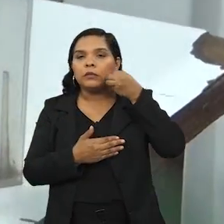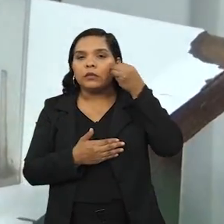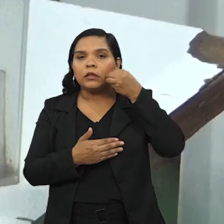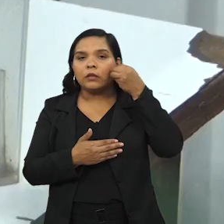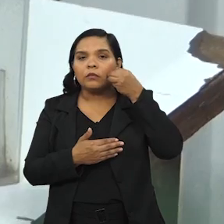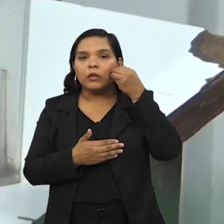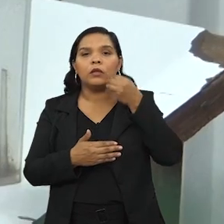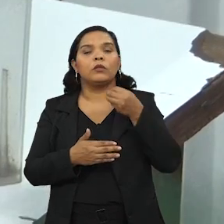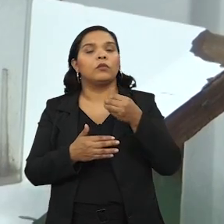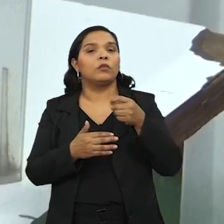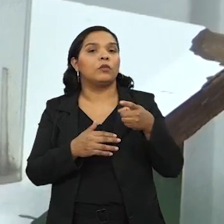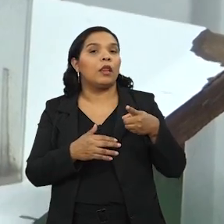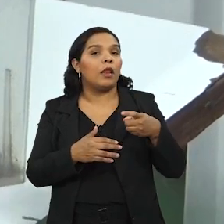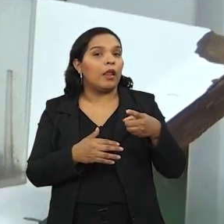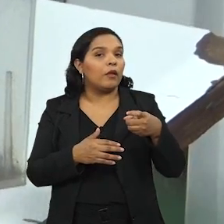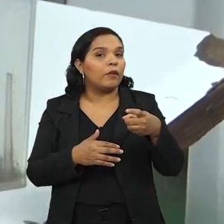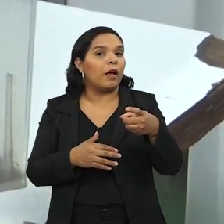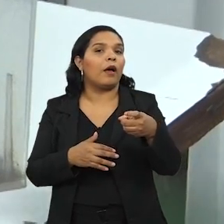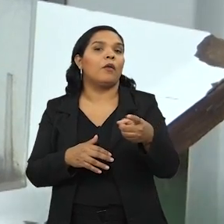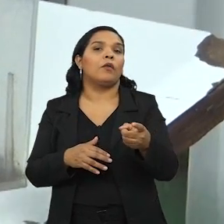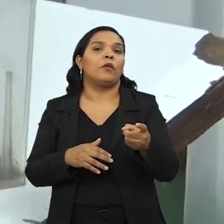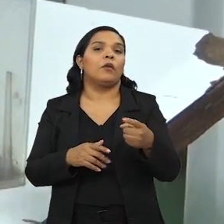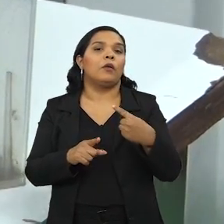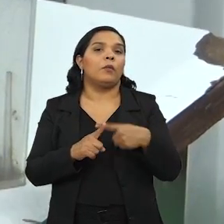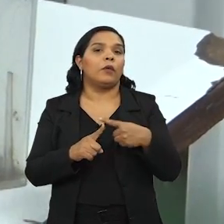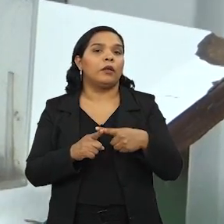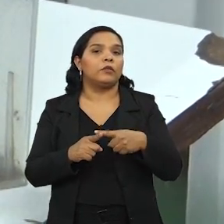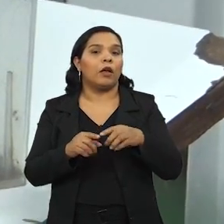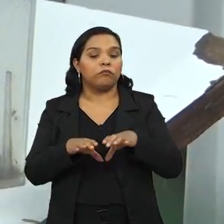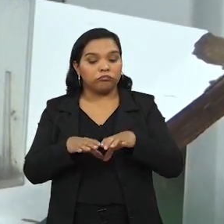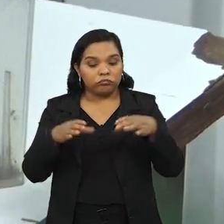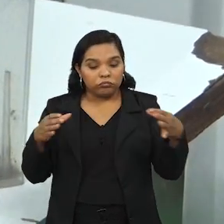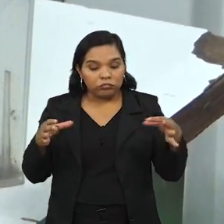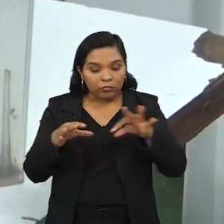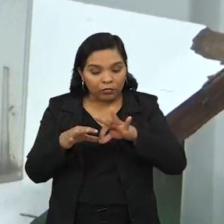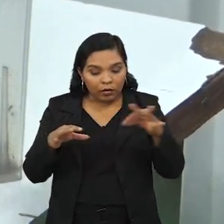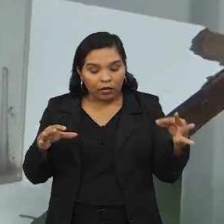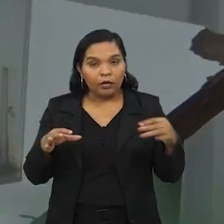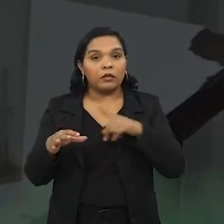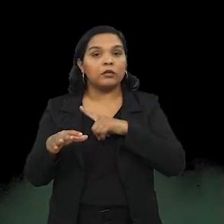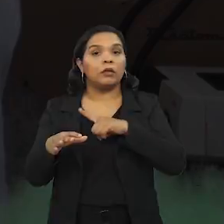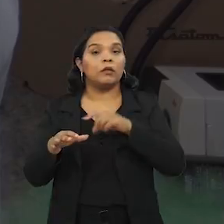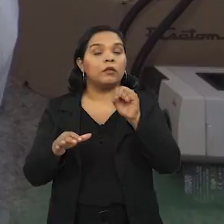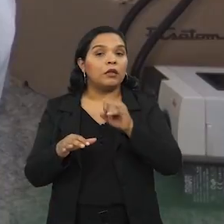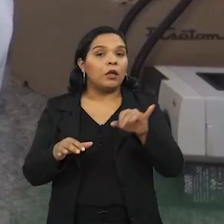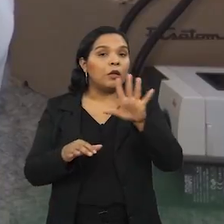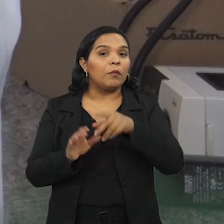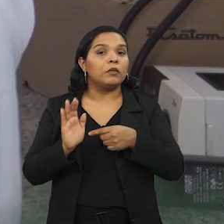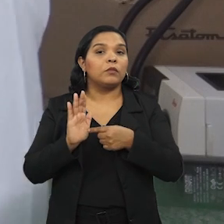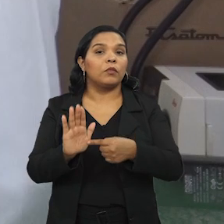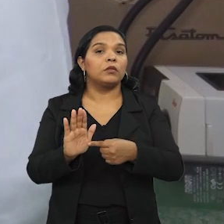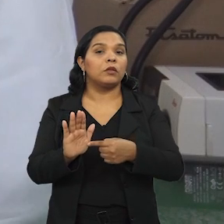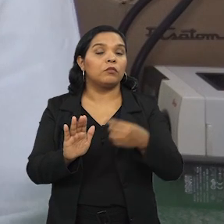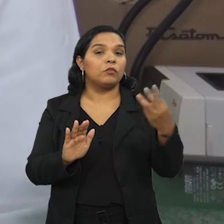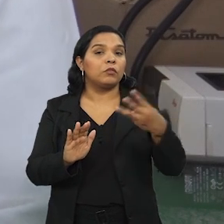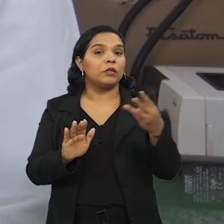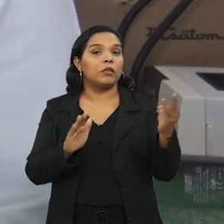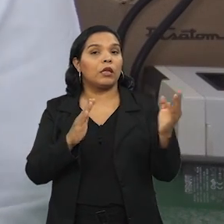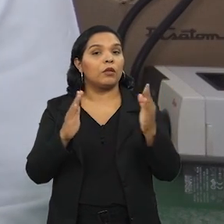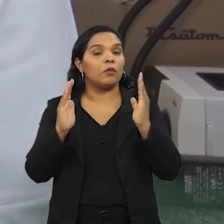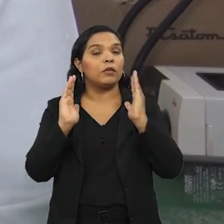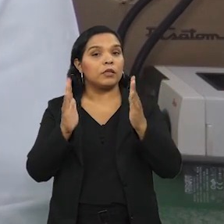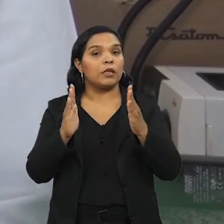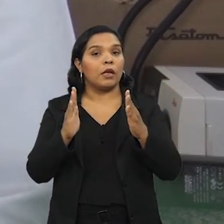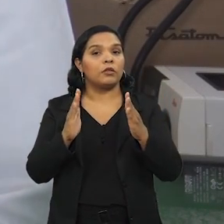iniciando experimentos no seu estágio larval, que a gente abriu vasilhas. Tanto que nessa imagem aqui está mostrando uma larva